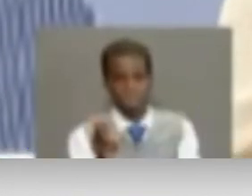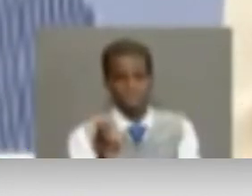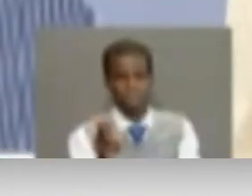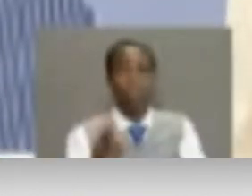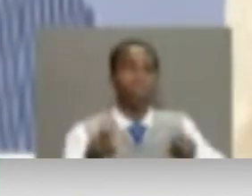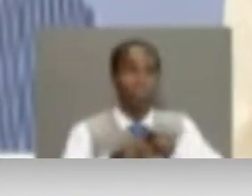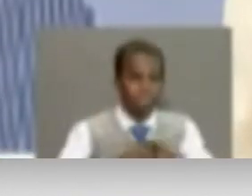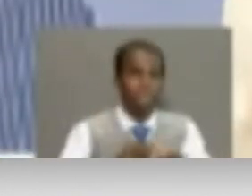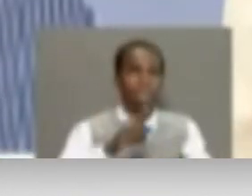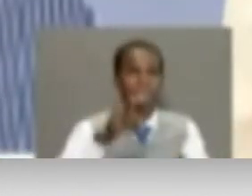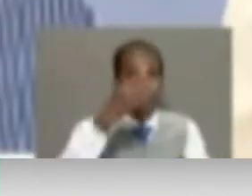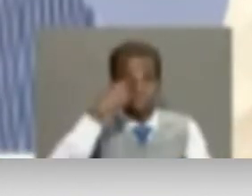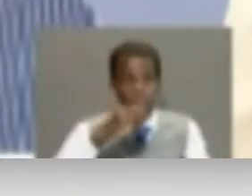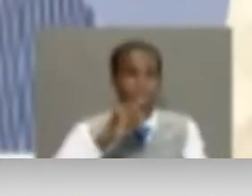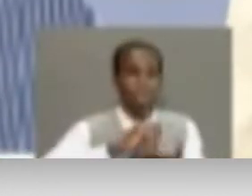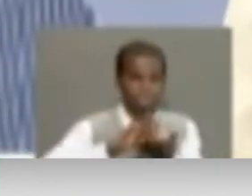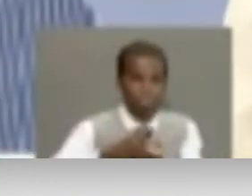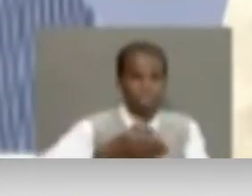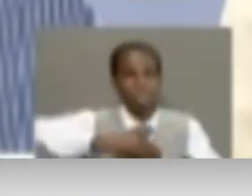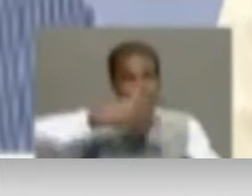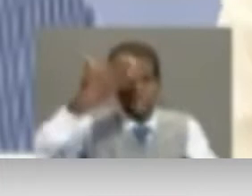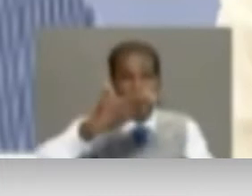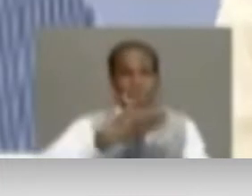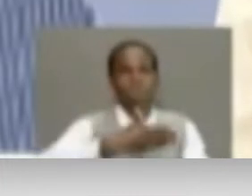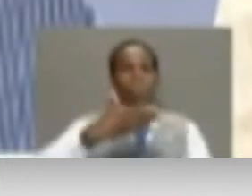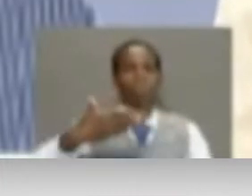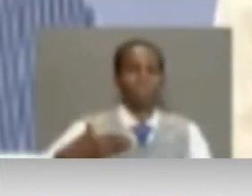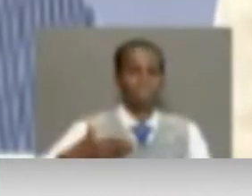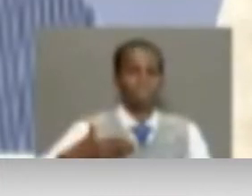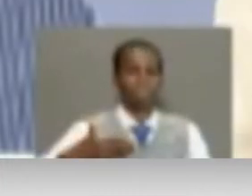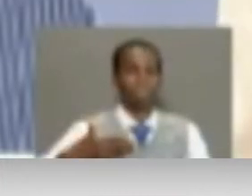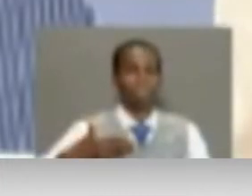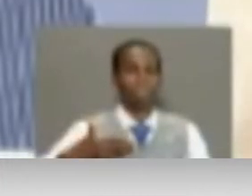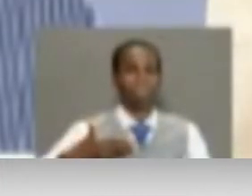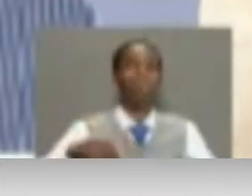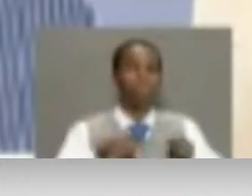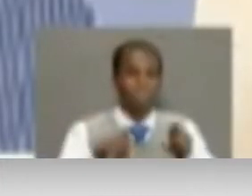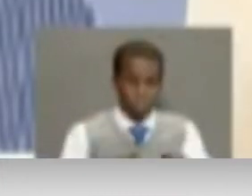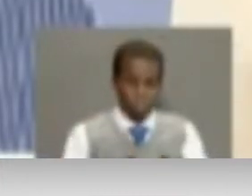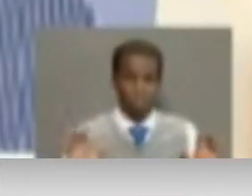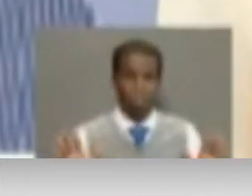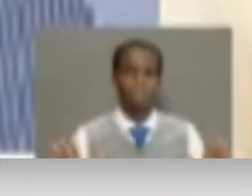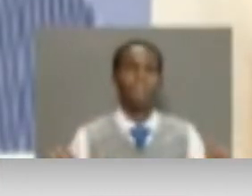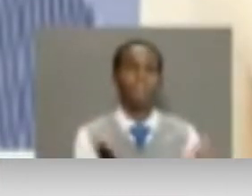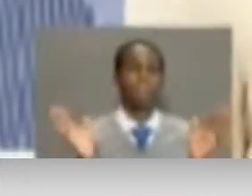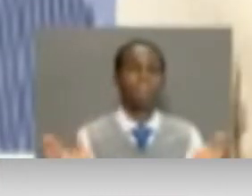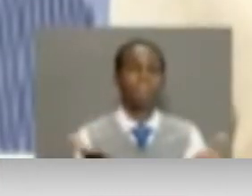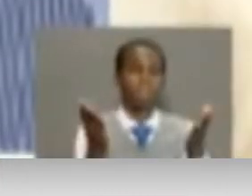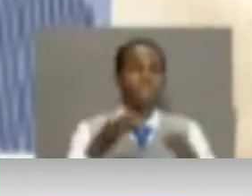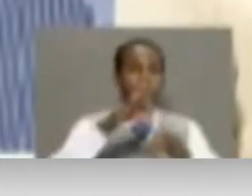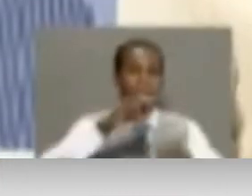outubro é o período que começou a campanha eleitoral, ou seja, um dia antes. A campanha eleitoral começou a 10 de outubro